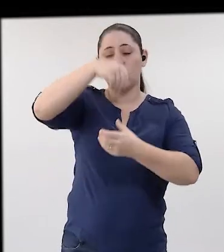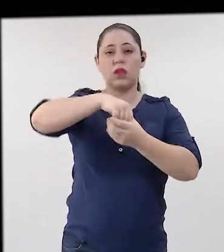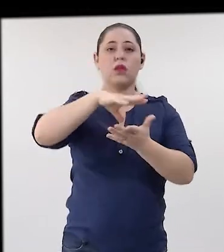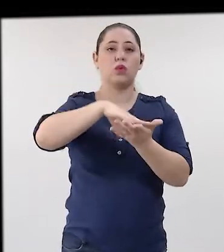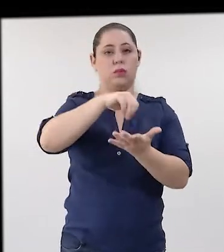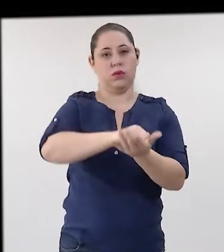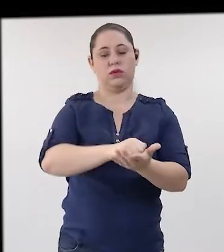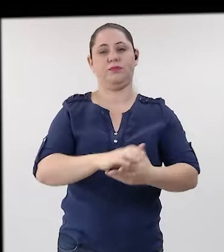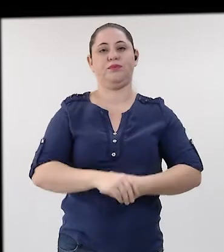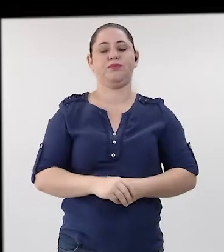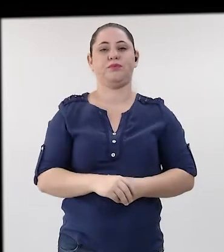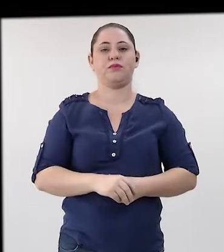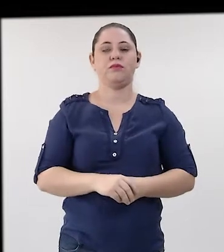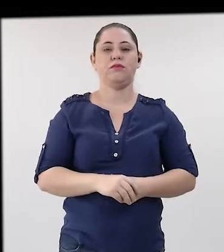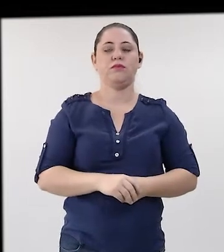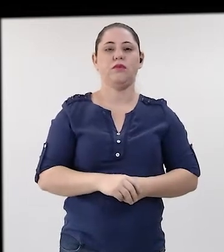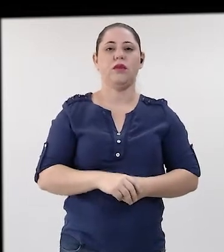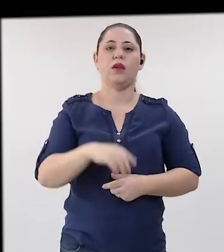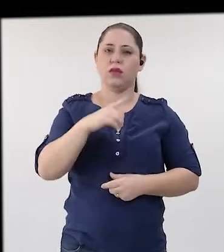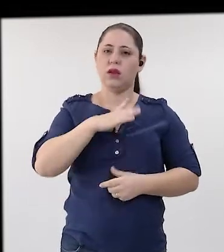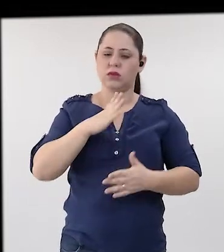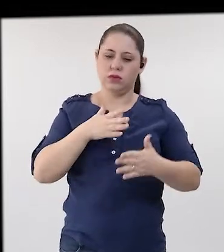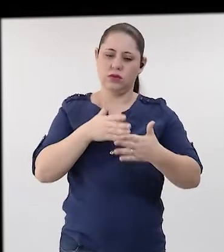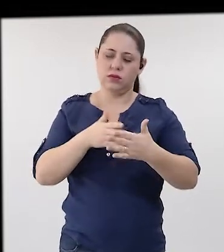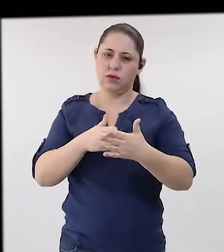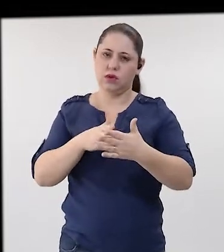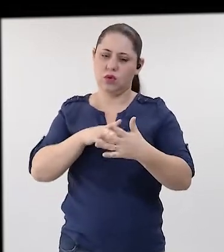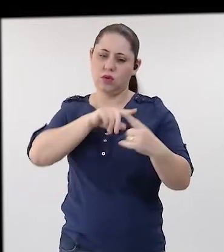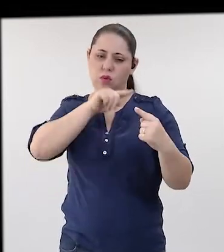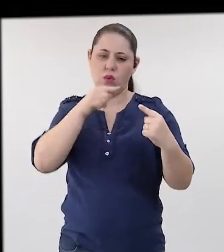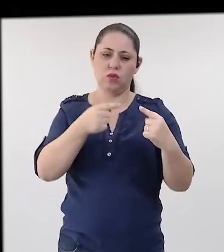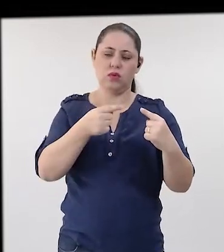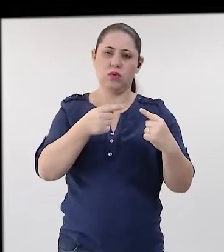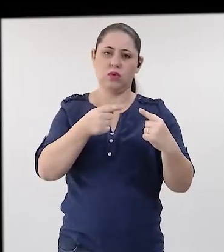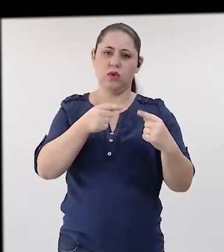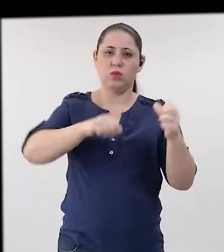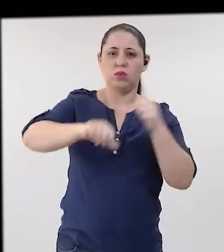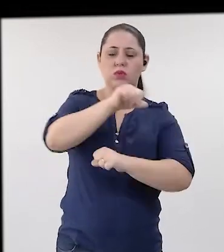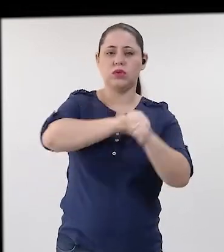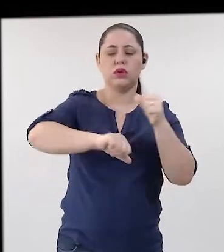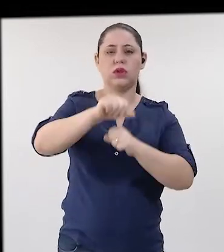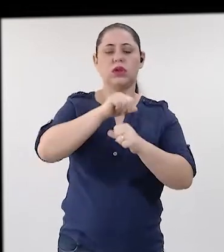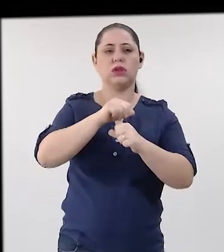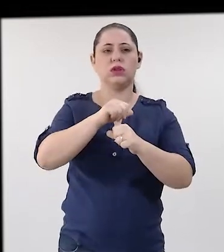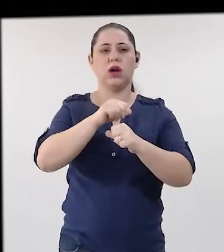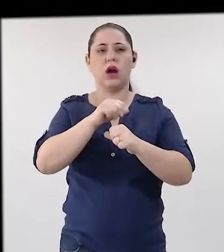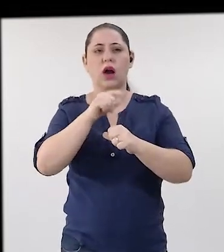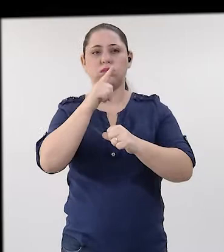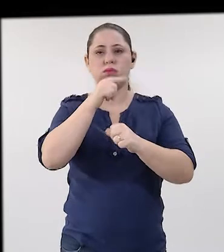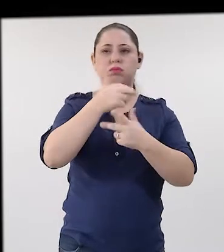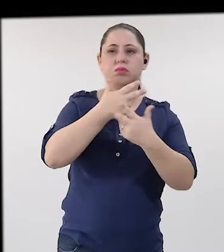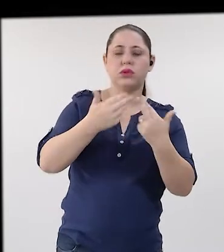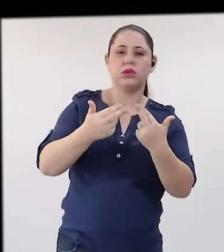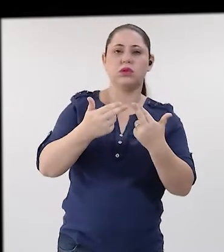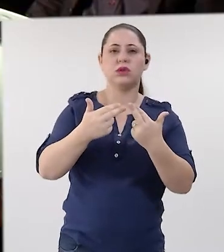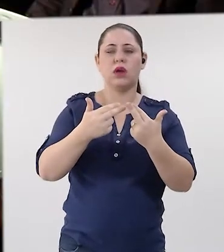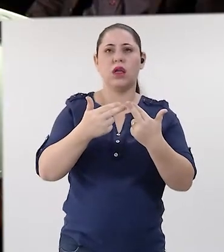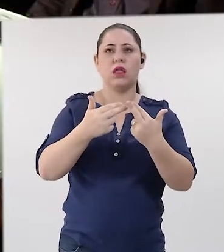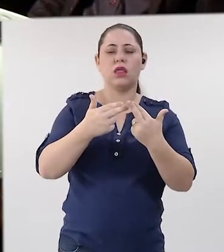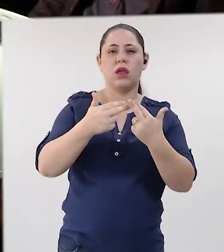alunos resolvam dentro desse aplicativo. Então, existem desafios voltados para mudança do estado físico da